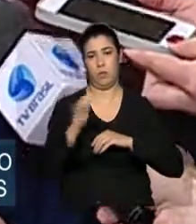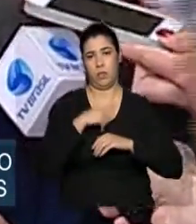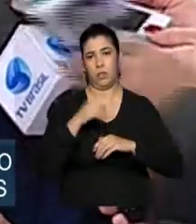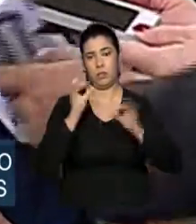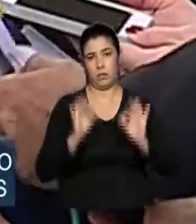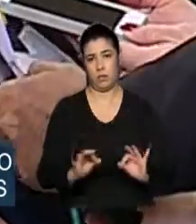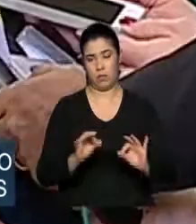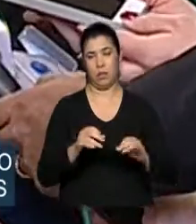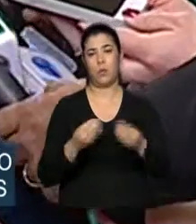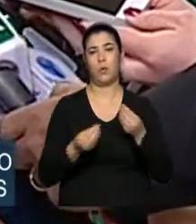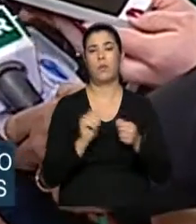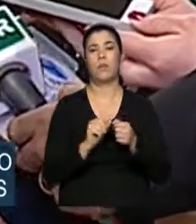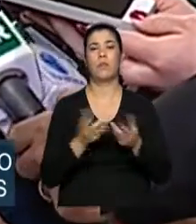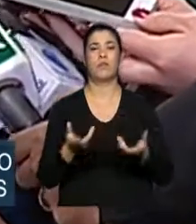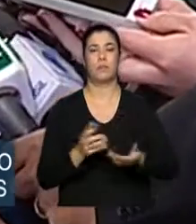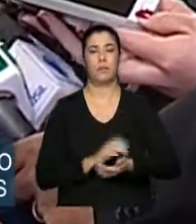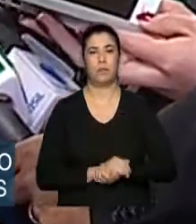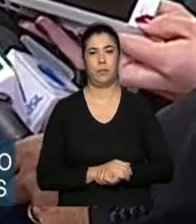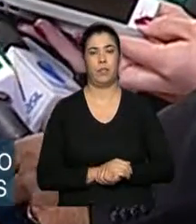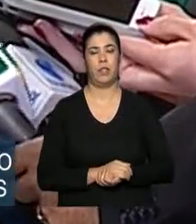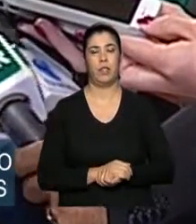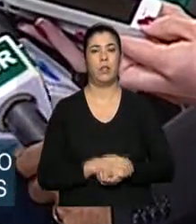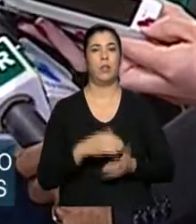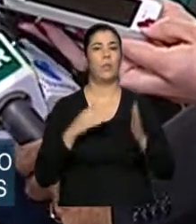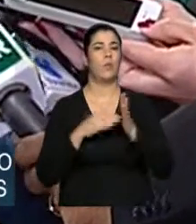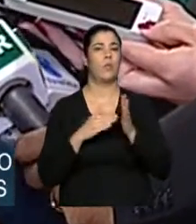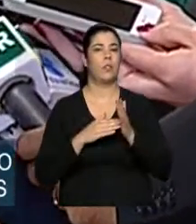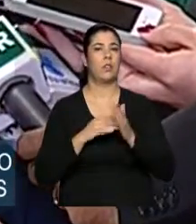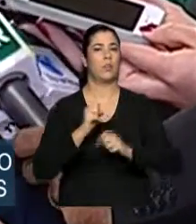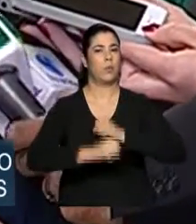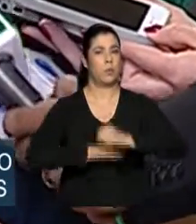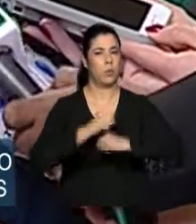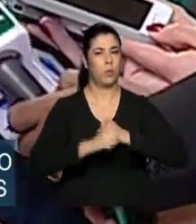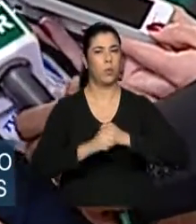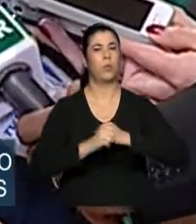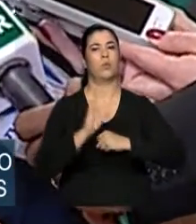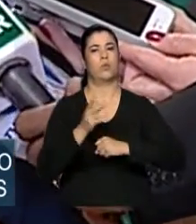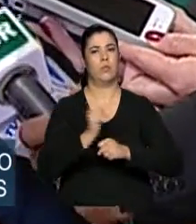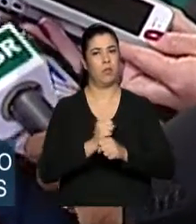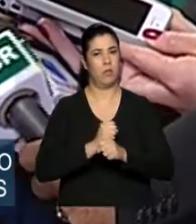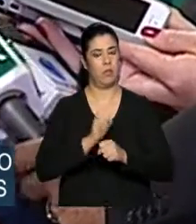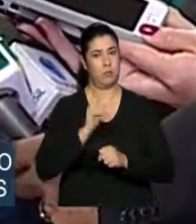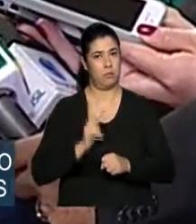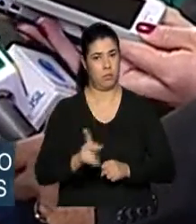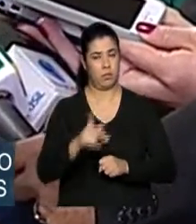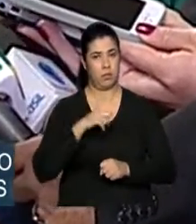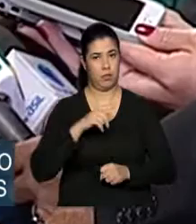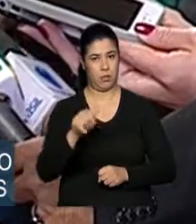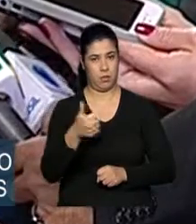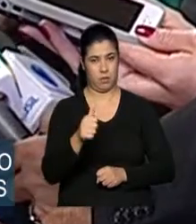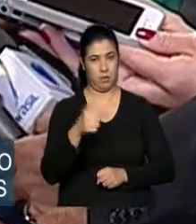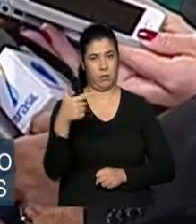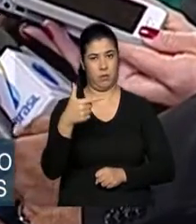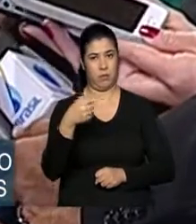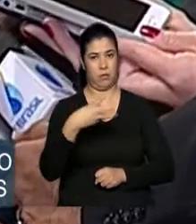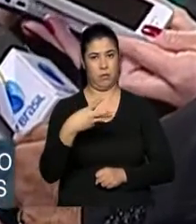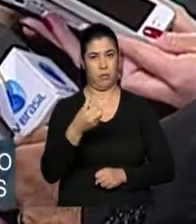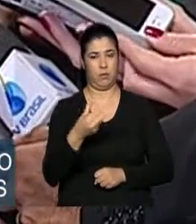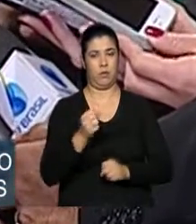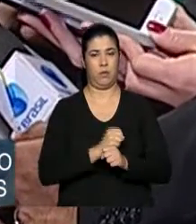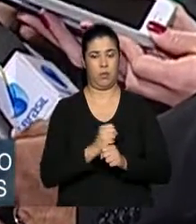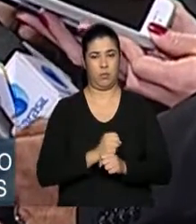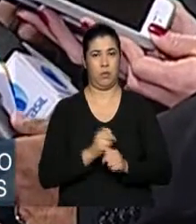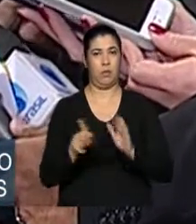adequado? A periodicidade é todo ano, quer dizer, todo ano vai haver uma avaliação dos alunos segundo, quarto e sexto ano